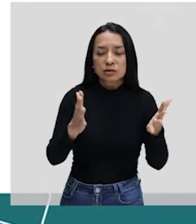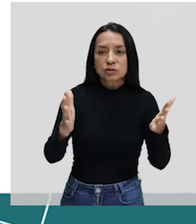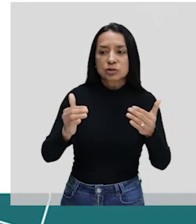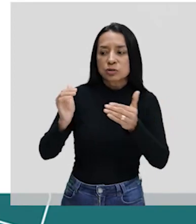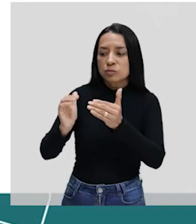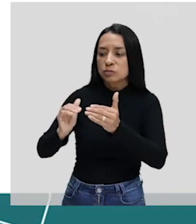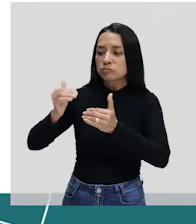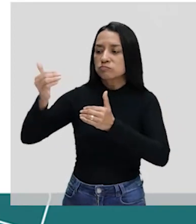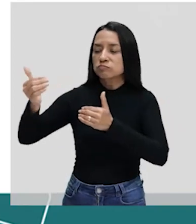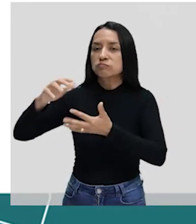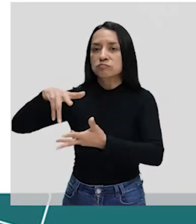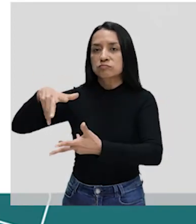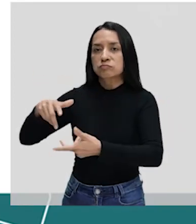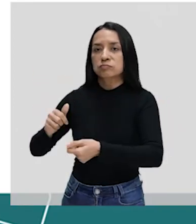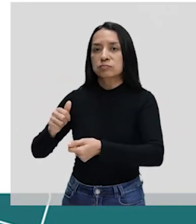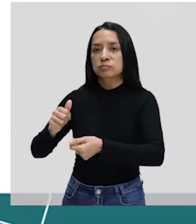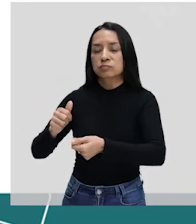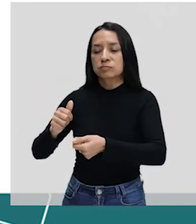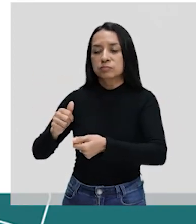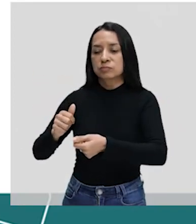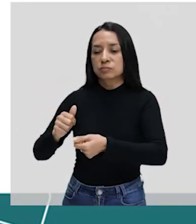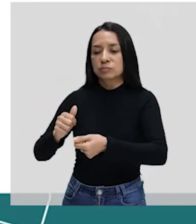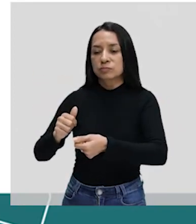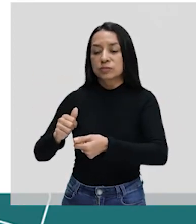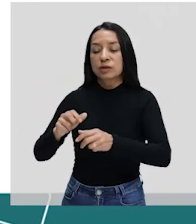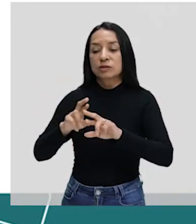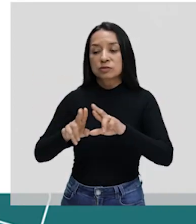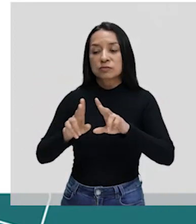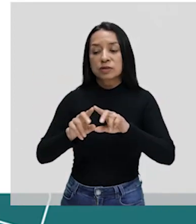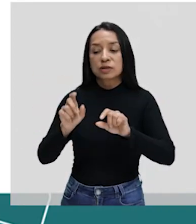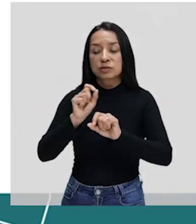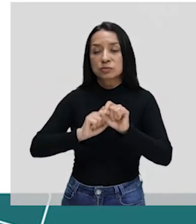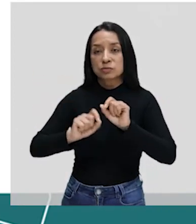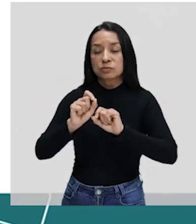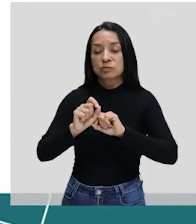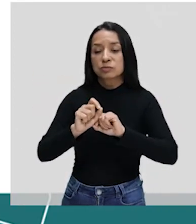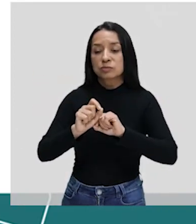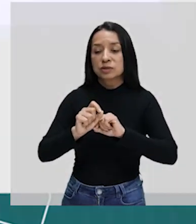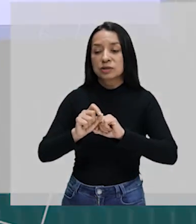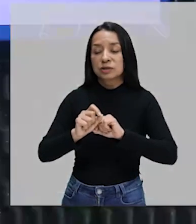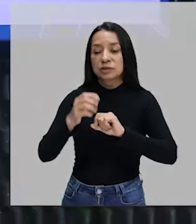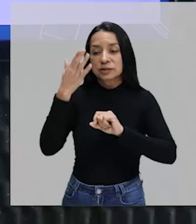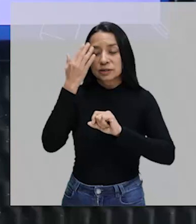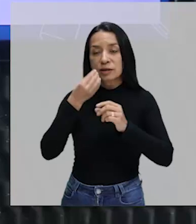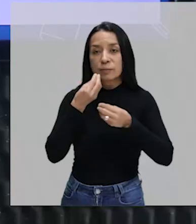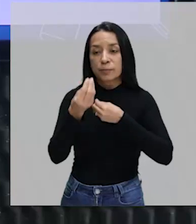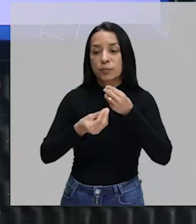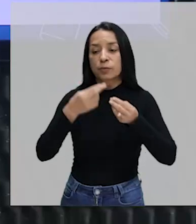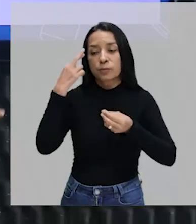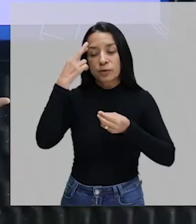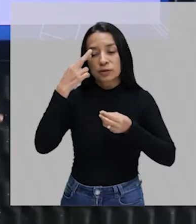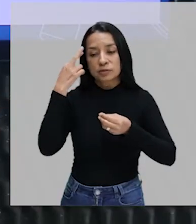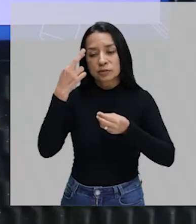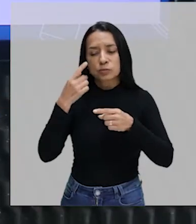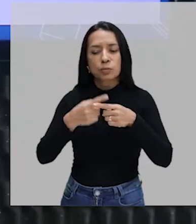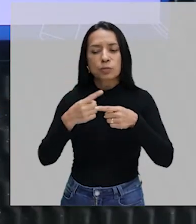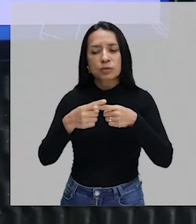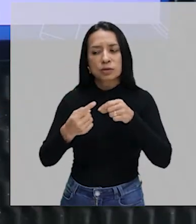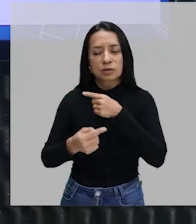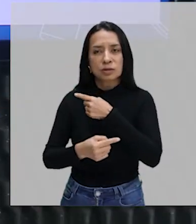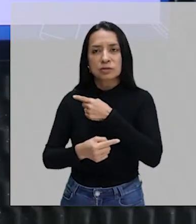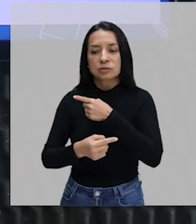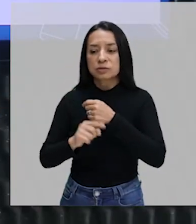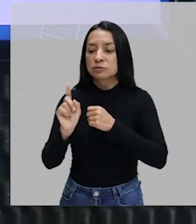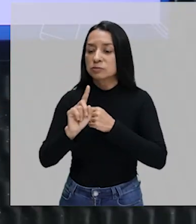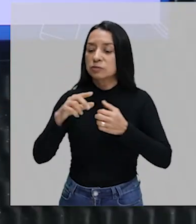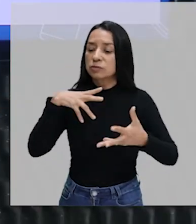gente considera enquanto racionalismo. Por quê? Porque no racionalismo não é do mundo externo, ele está dentro de